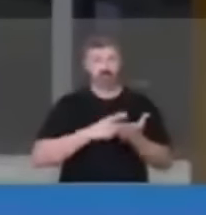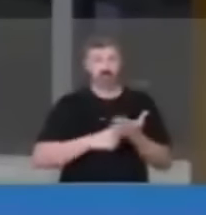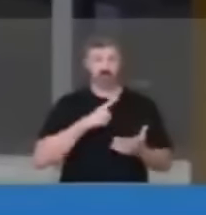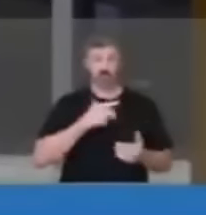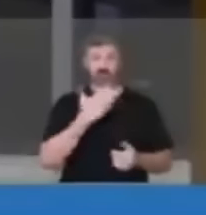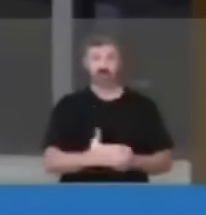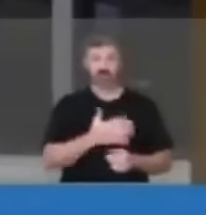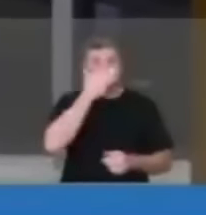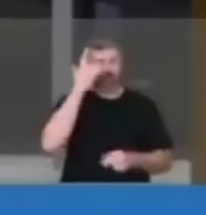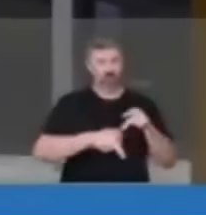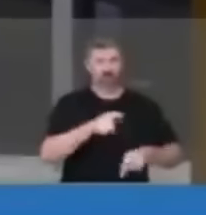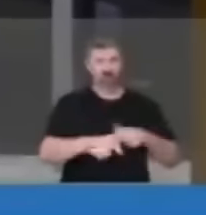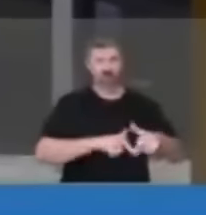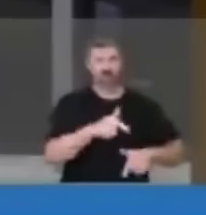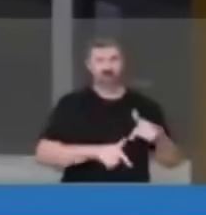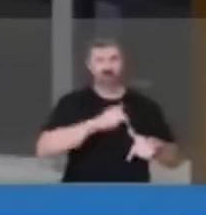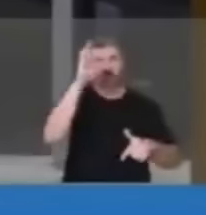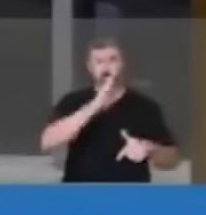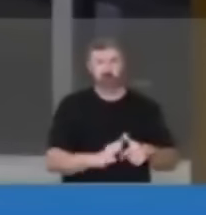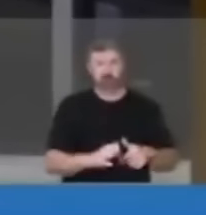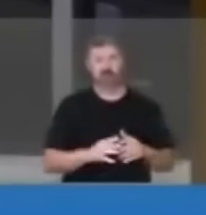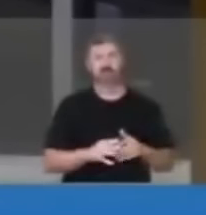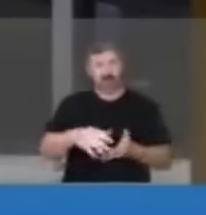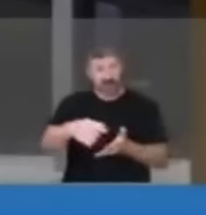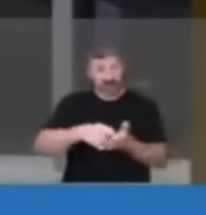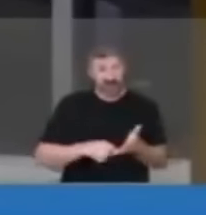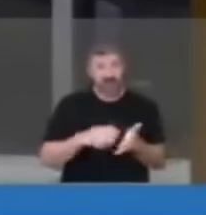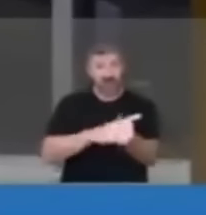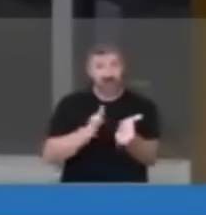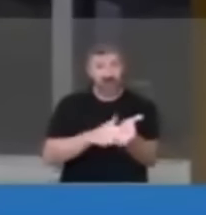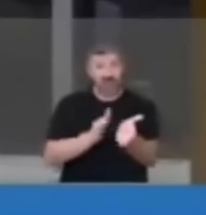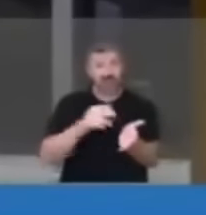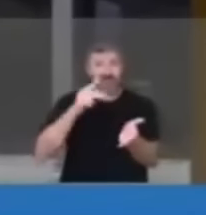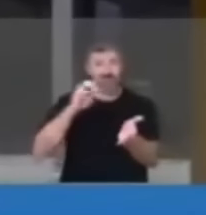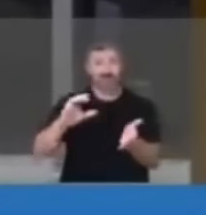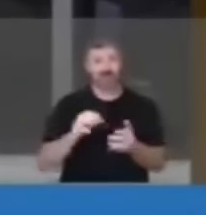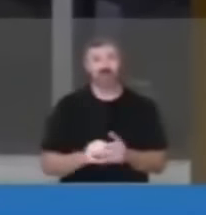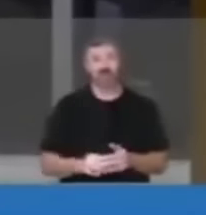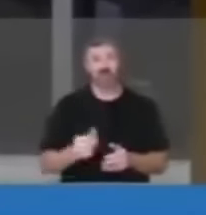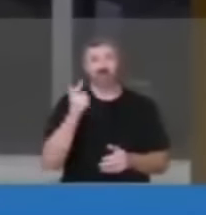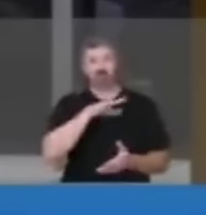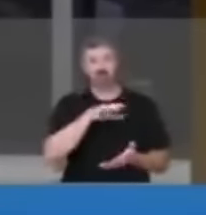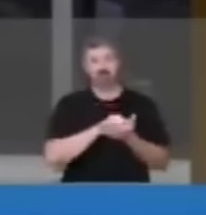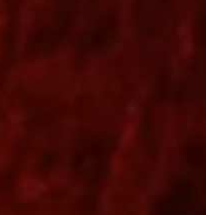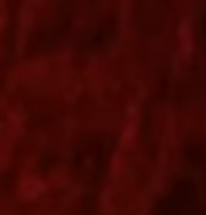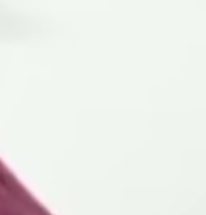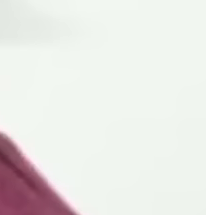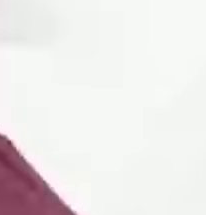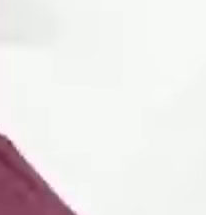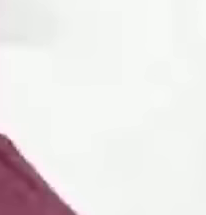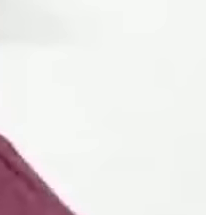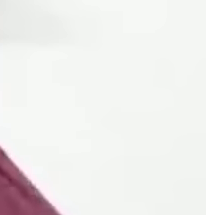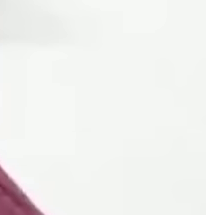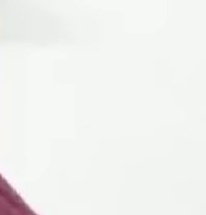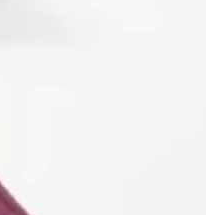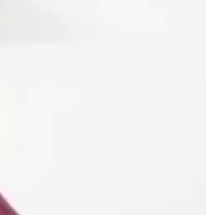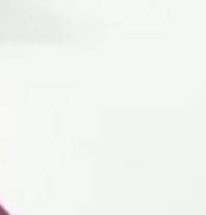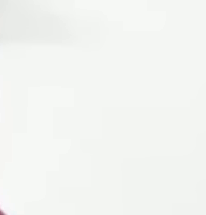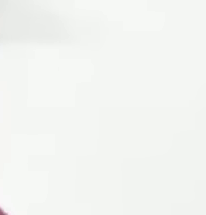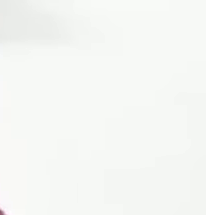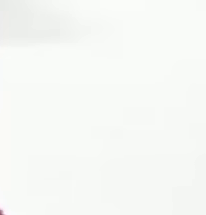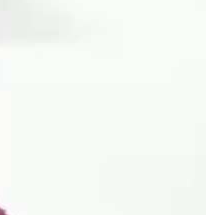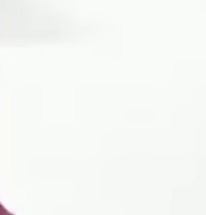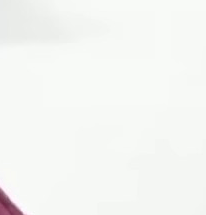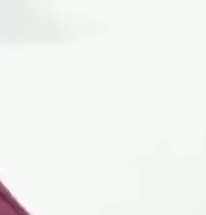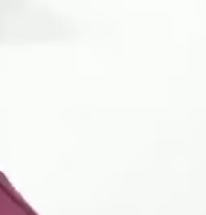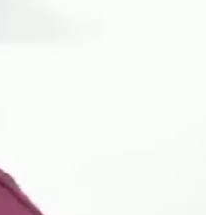com os trabalhadores do Brasil, que assinem a PEC para que a gente possa protocolá-la até amanhã. Muito